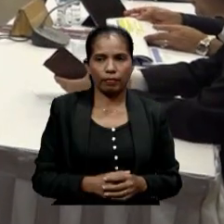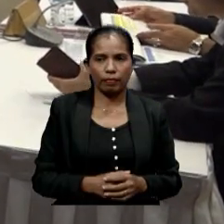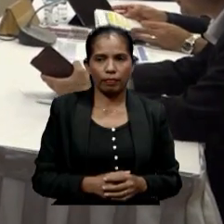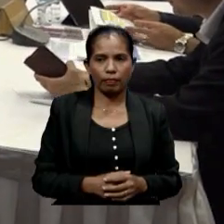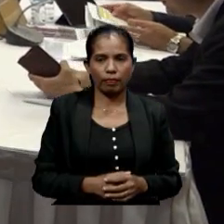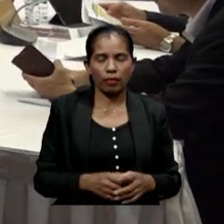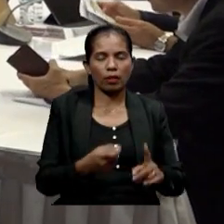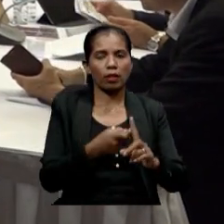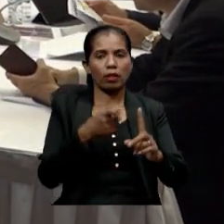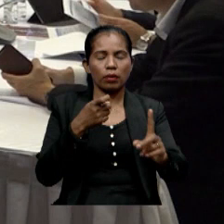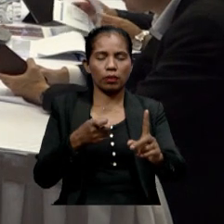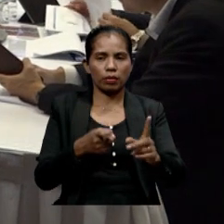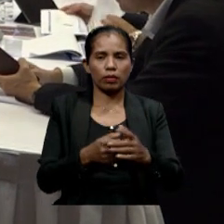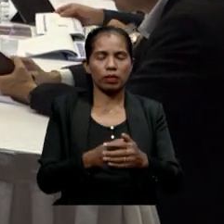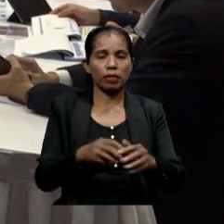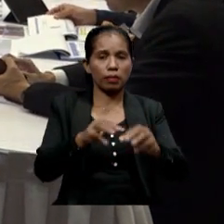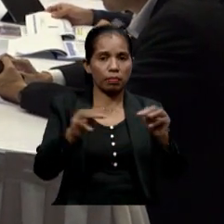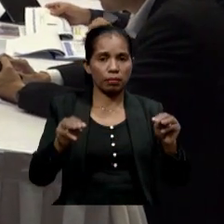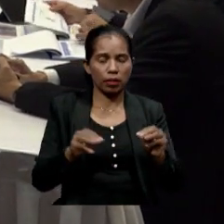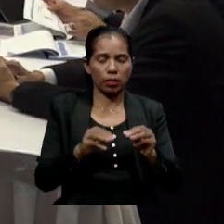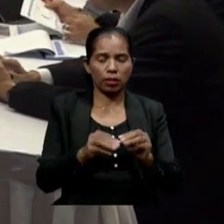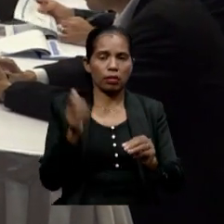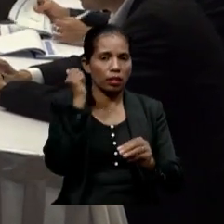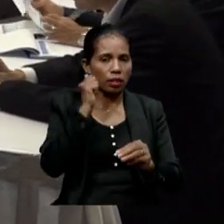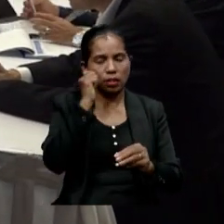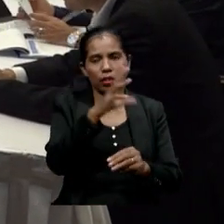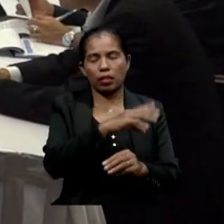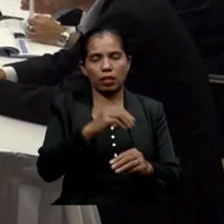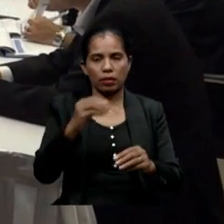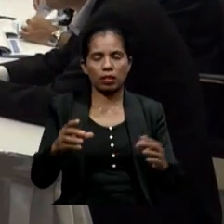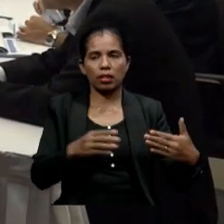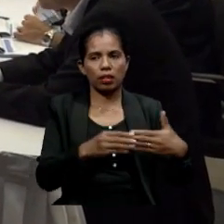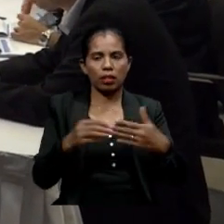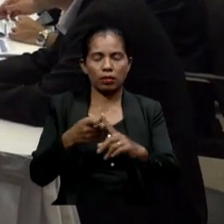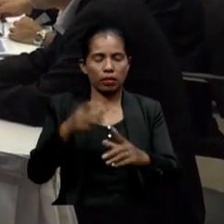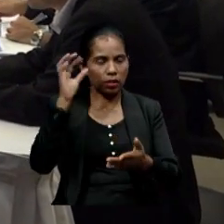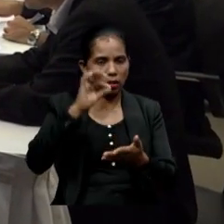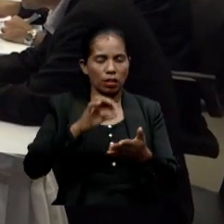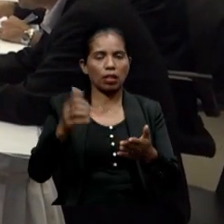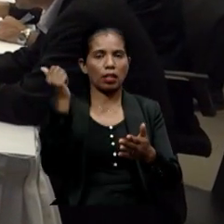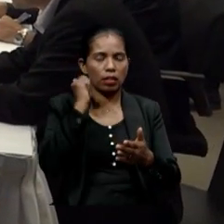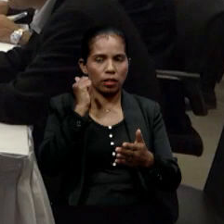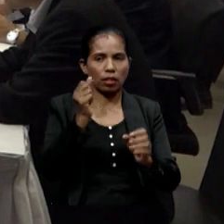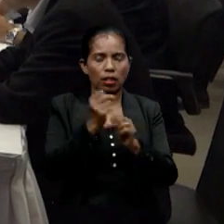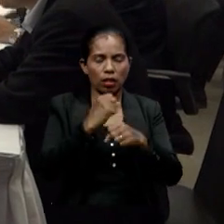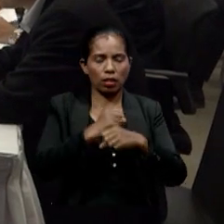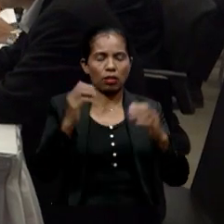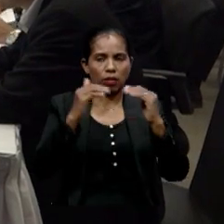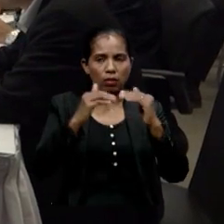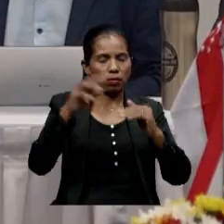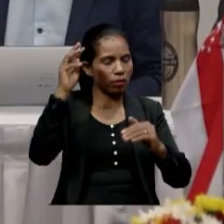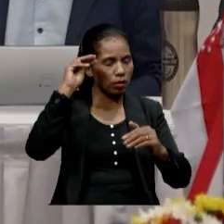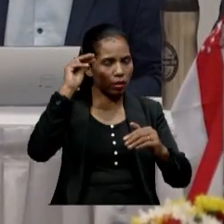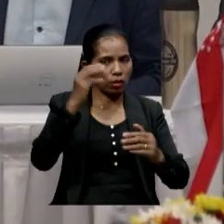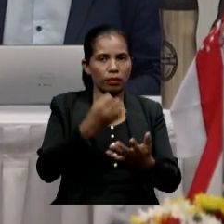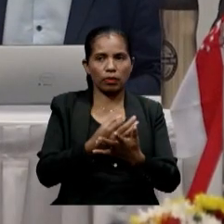Delegação Missão Exploratório ASEAN, Rússi Pilar Comunidade e Economia, neve lidera Rússi Secretariado ASEAN, ao encontro com o Ministério de Finanças,